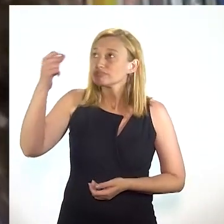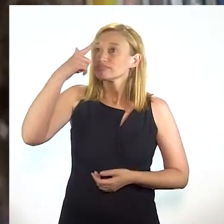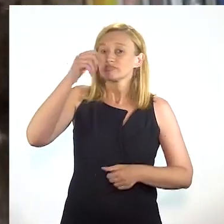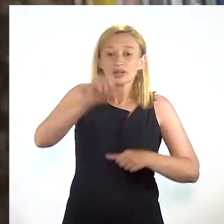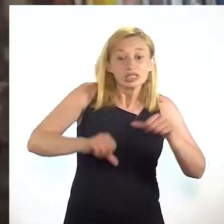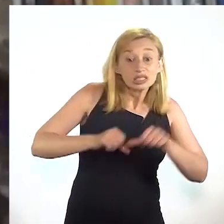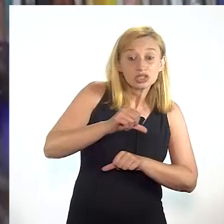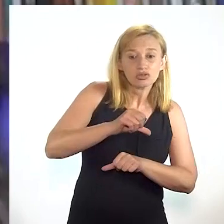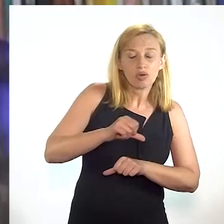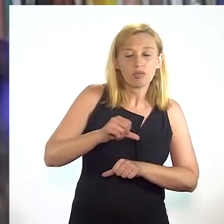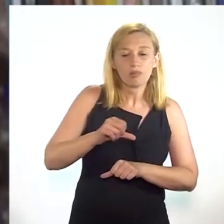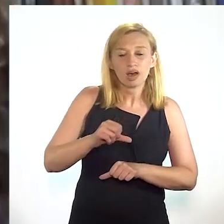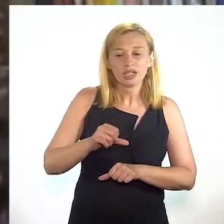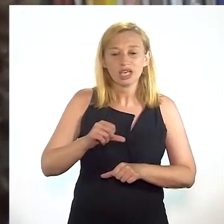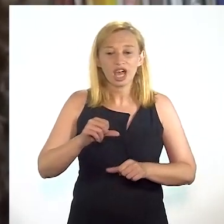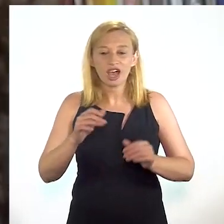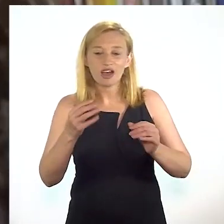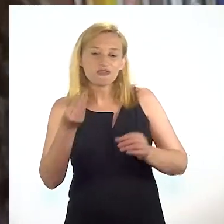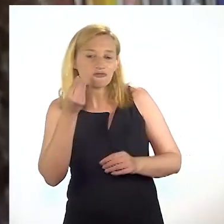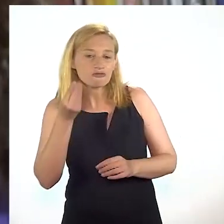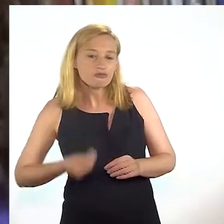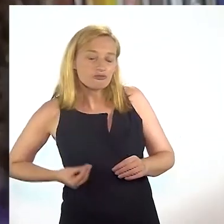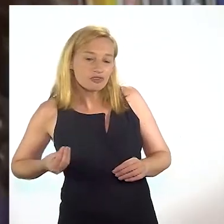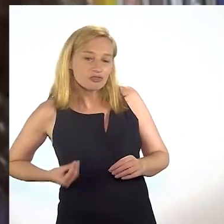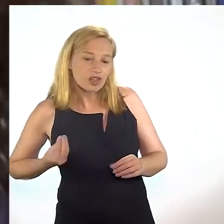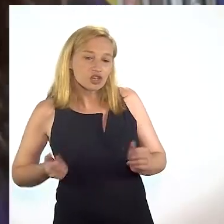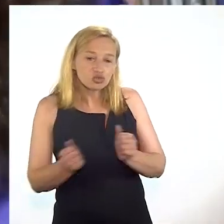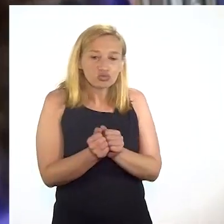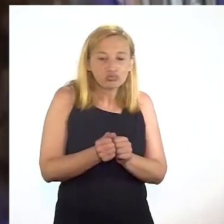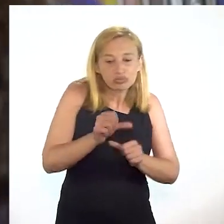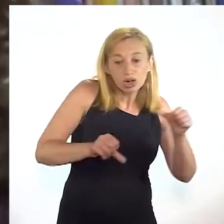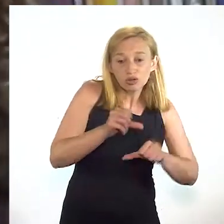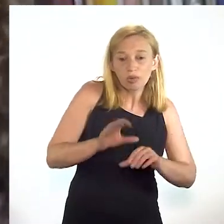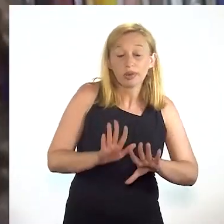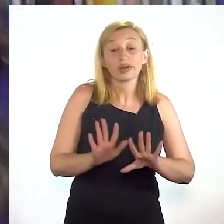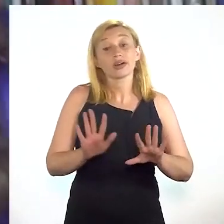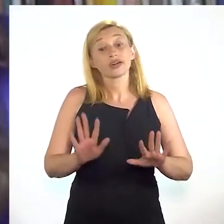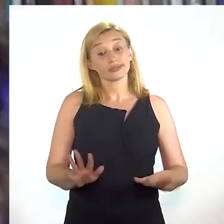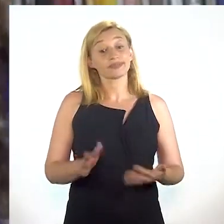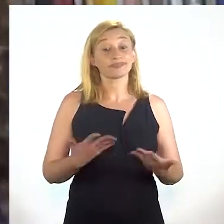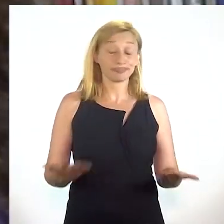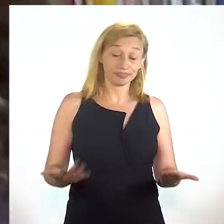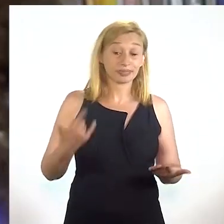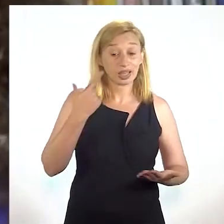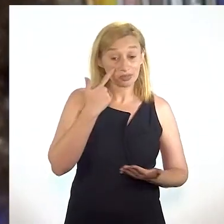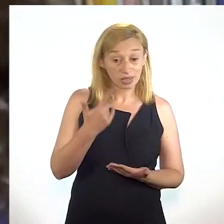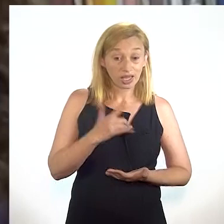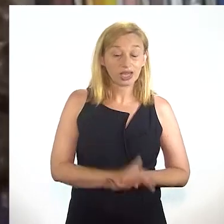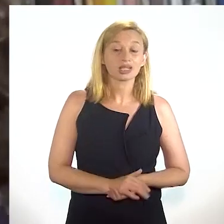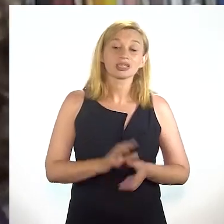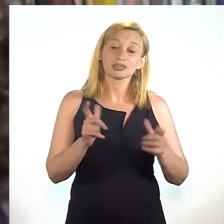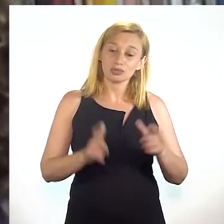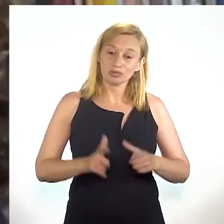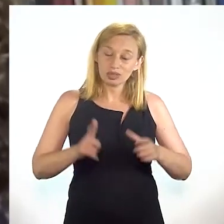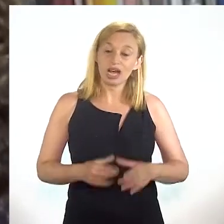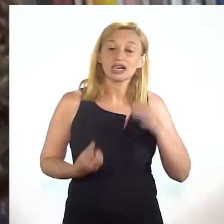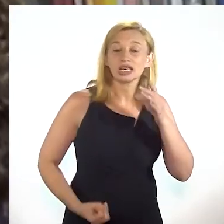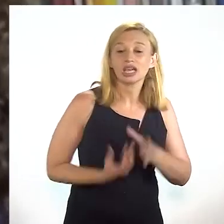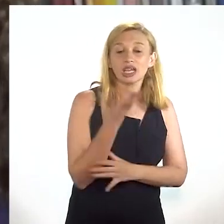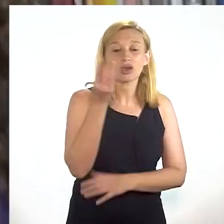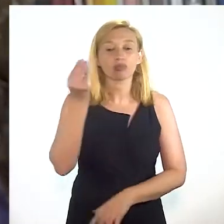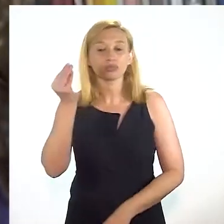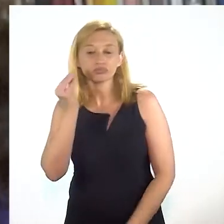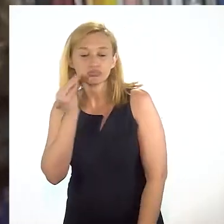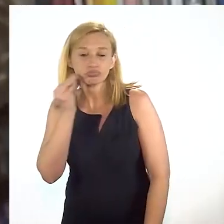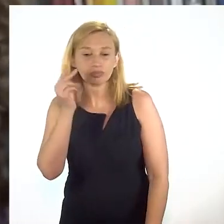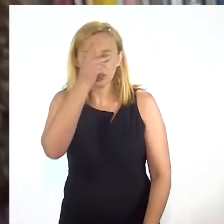Se a gente fala que a gente quer inspirar para transformar, e se a gente fala que é a convivência que transforma, né? Então, e a